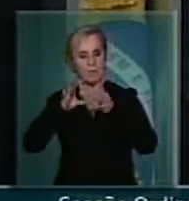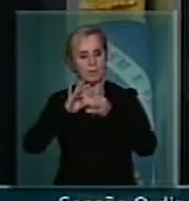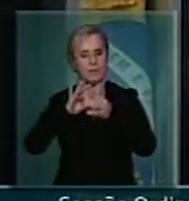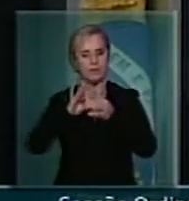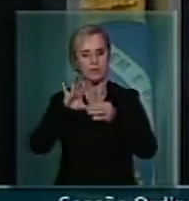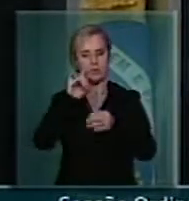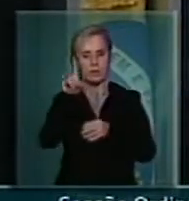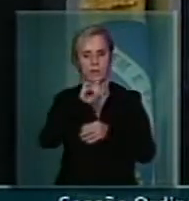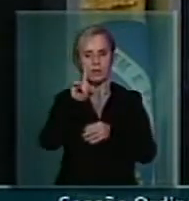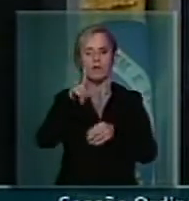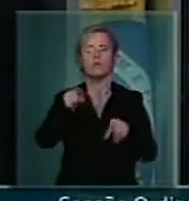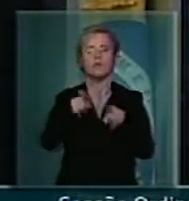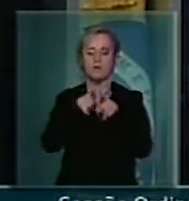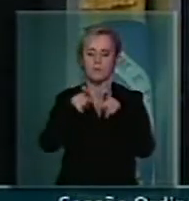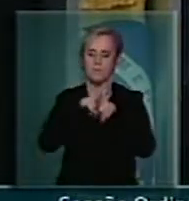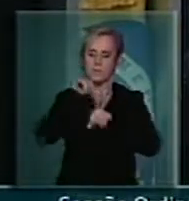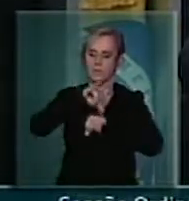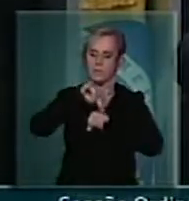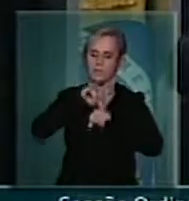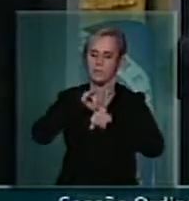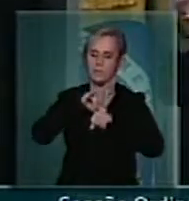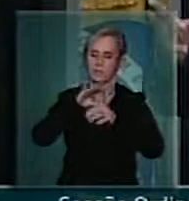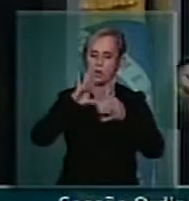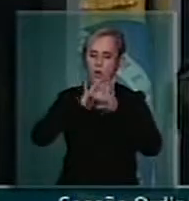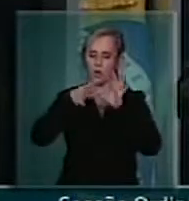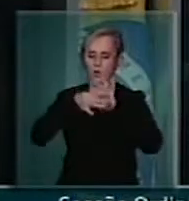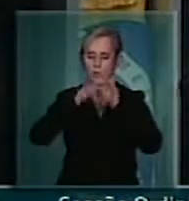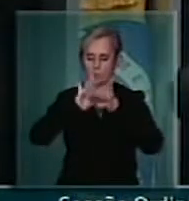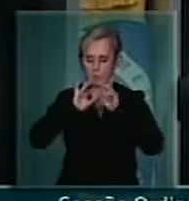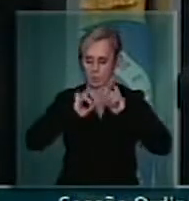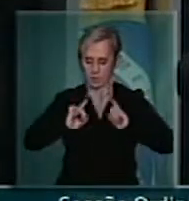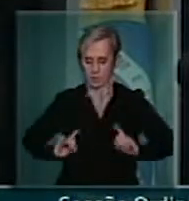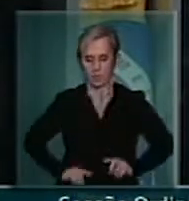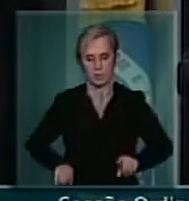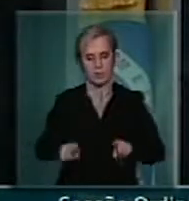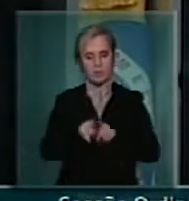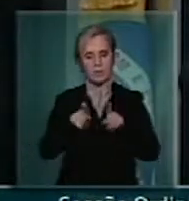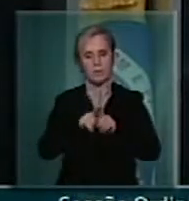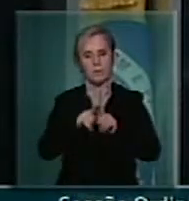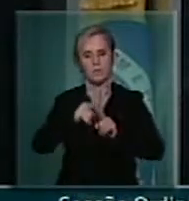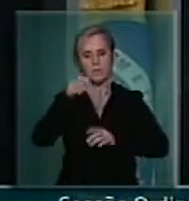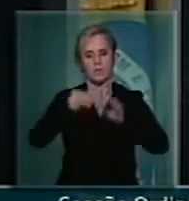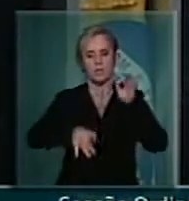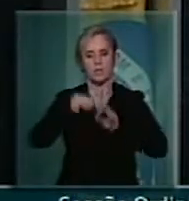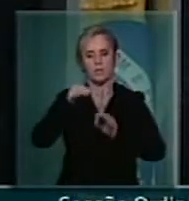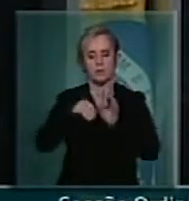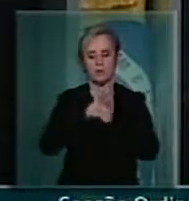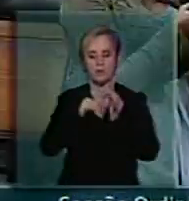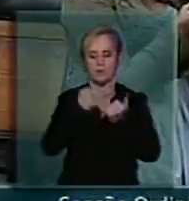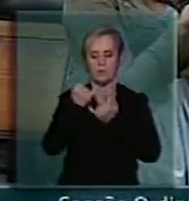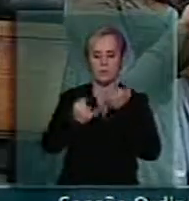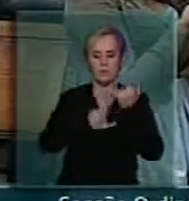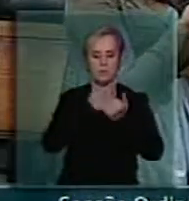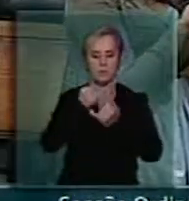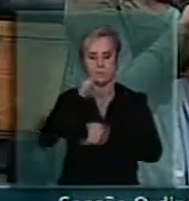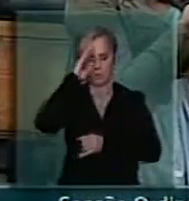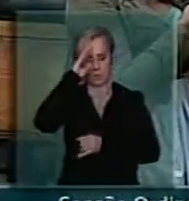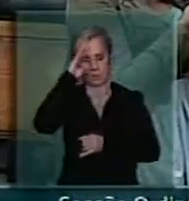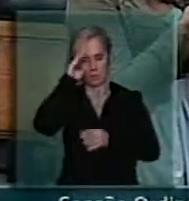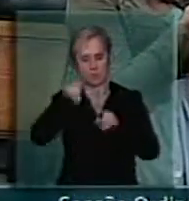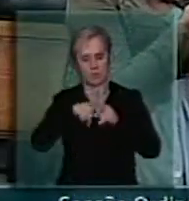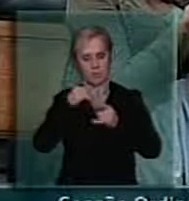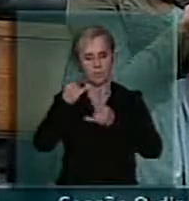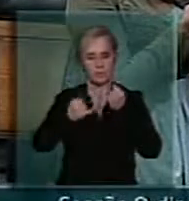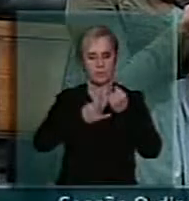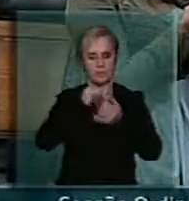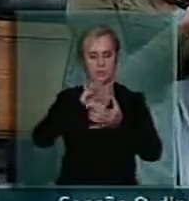sede também da Paralimpíada. Destacou-se até os Jogos Militares, mas não se fala nas Paralimpíadas e